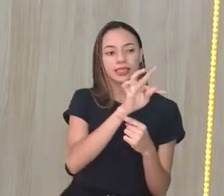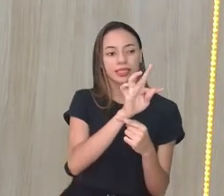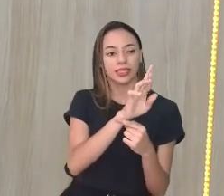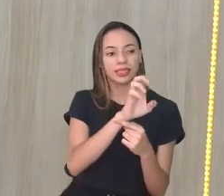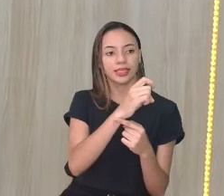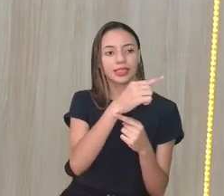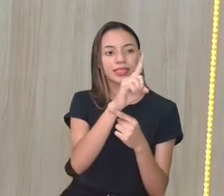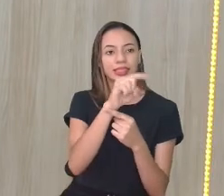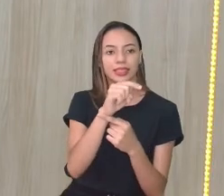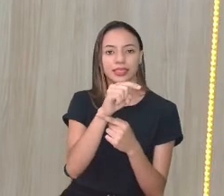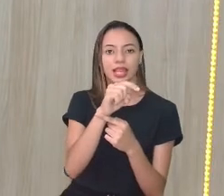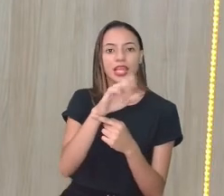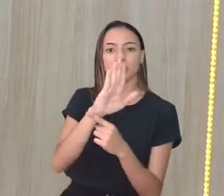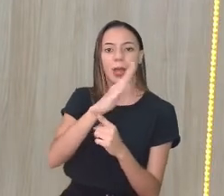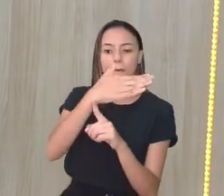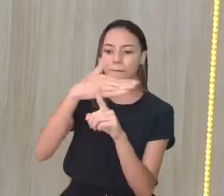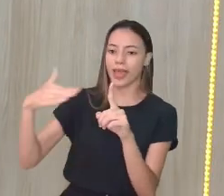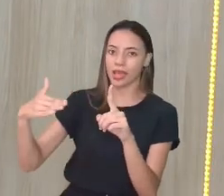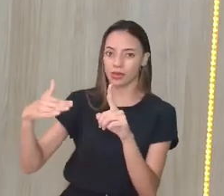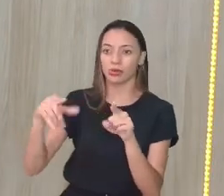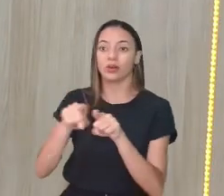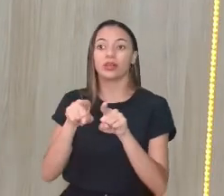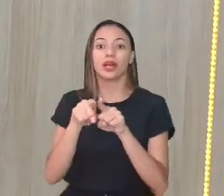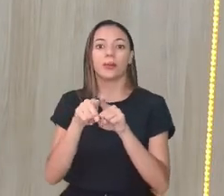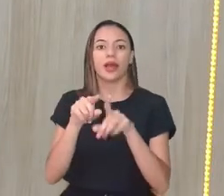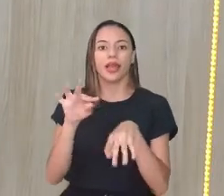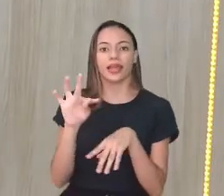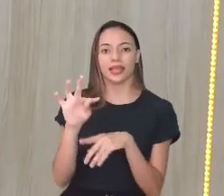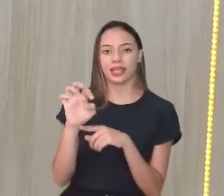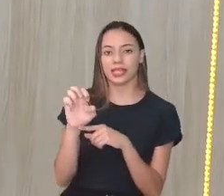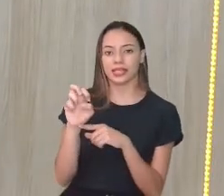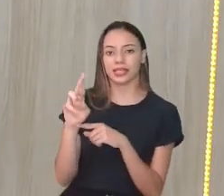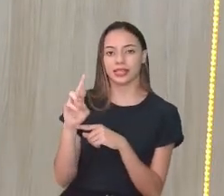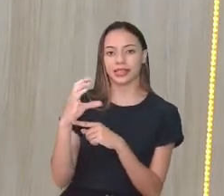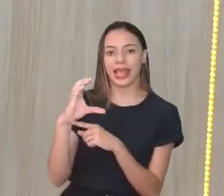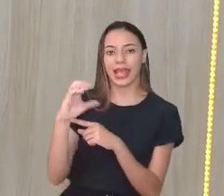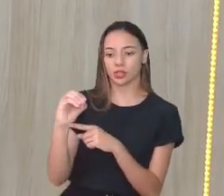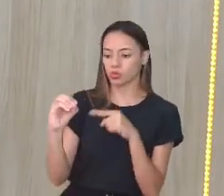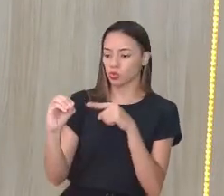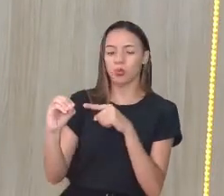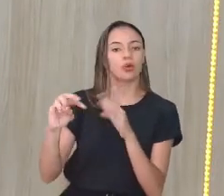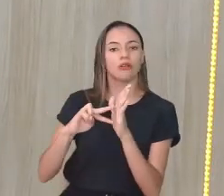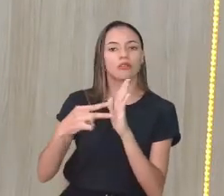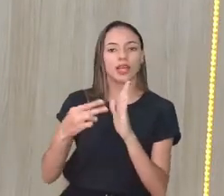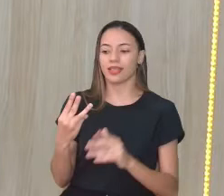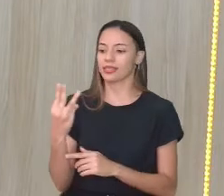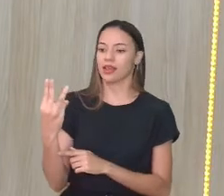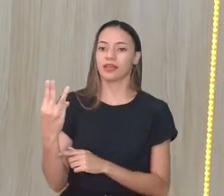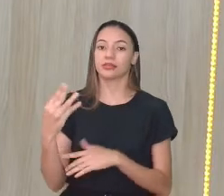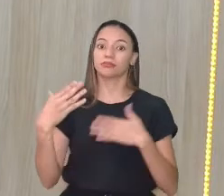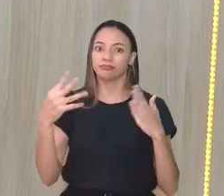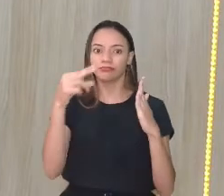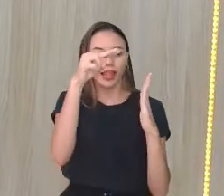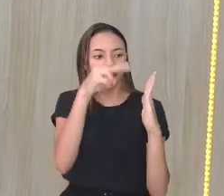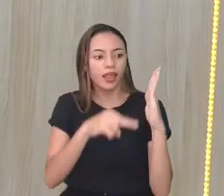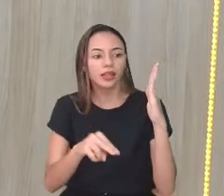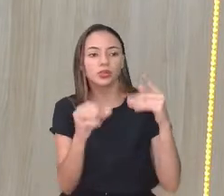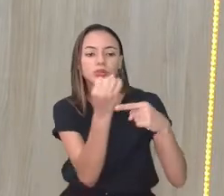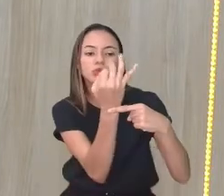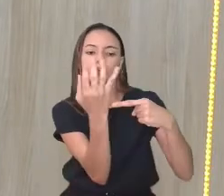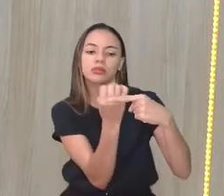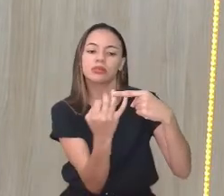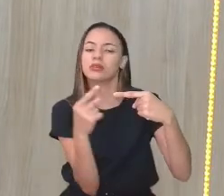né? Terços, fazendo referência ao 3, né? Então, a leitura dessas frações aí, elas ajudam a